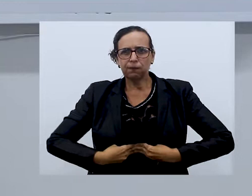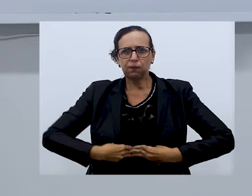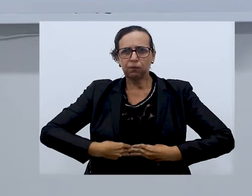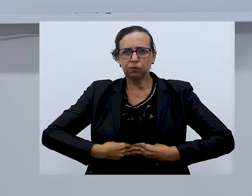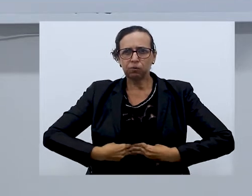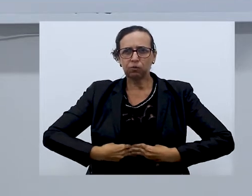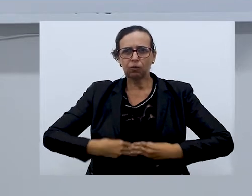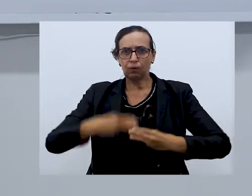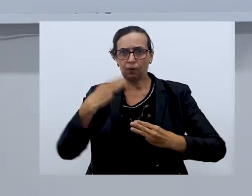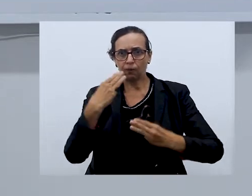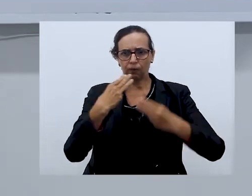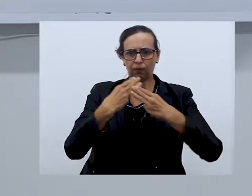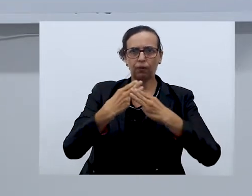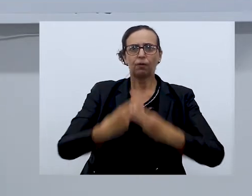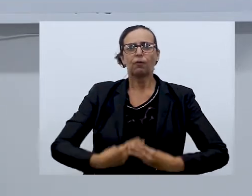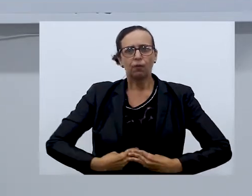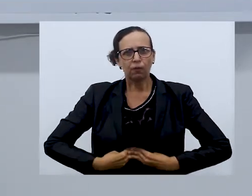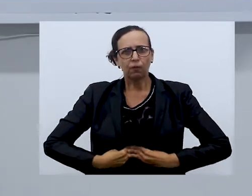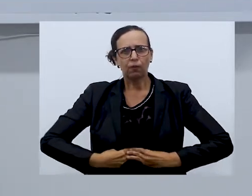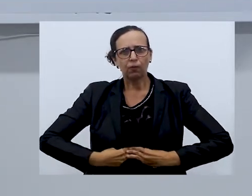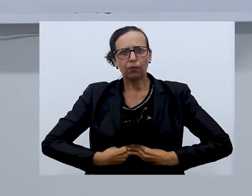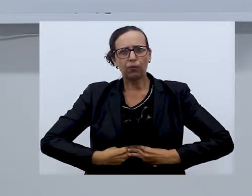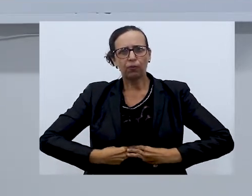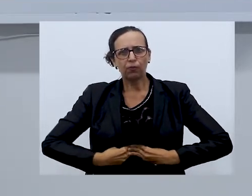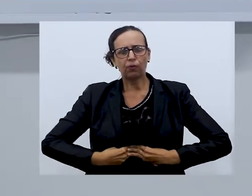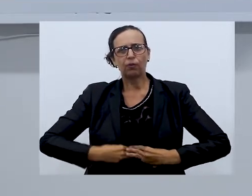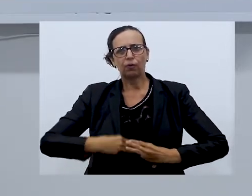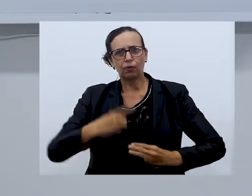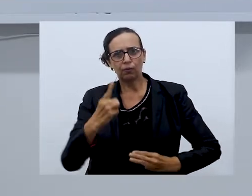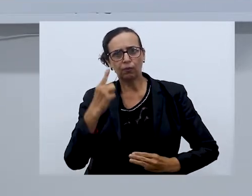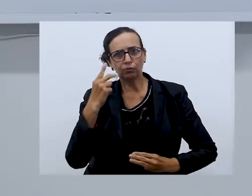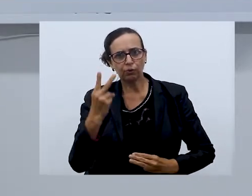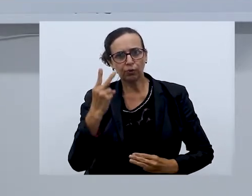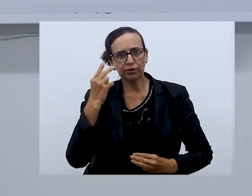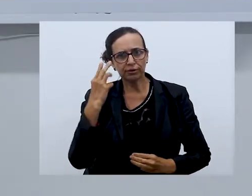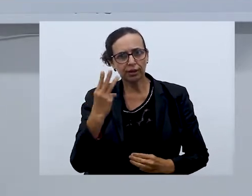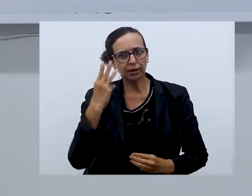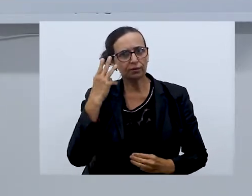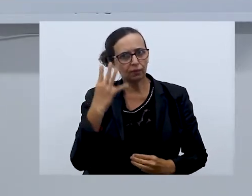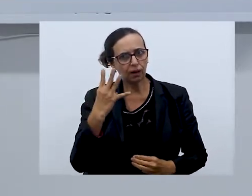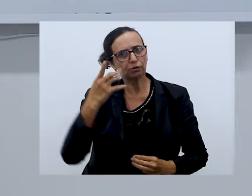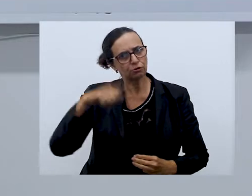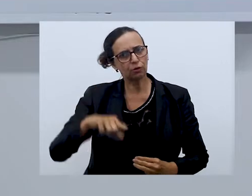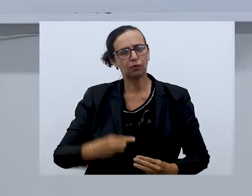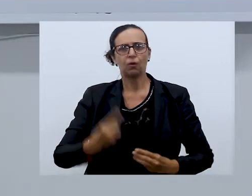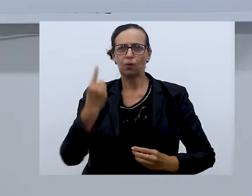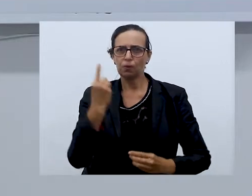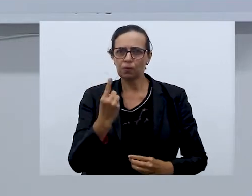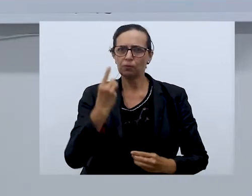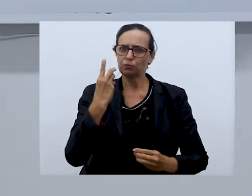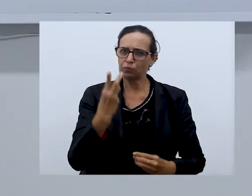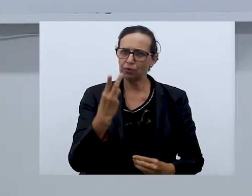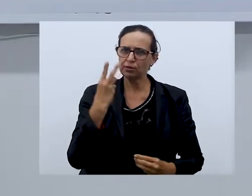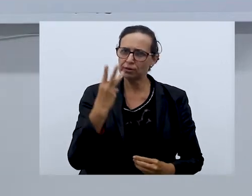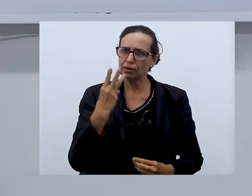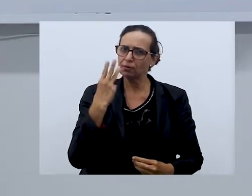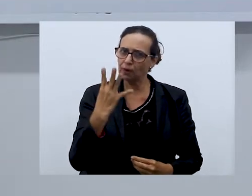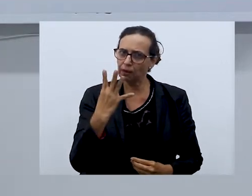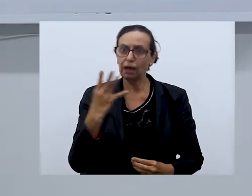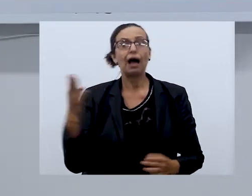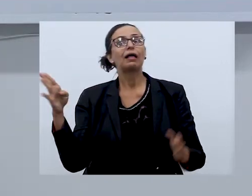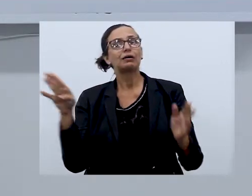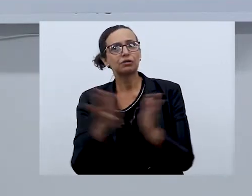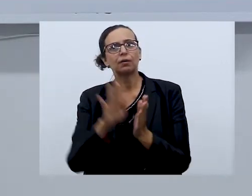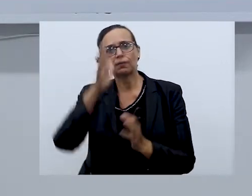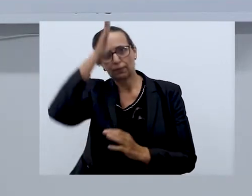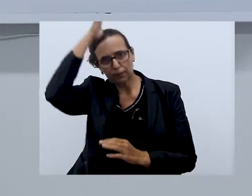a massagem. Uma mão sobre a outra e conte 1, 2, 3, 4, 1, 2, 3,